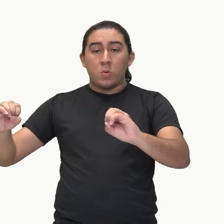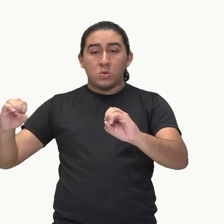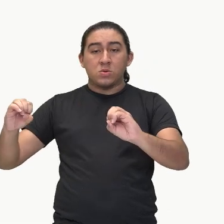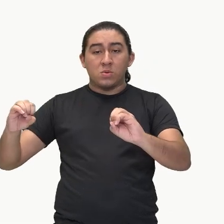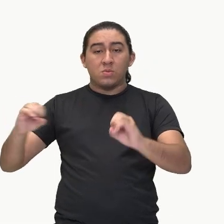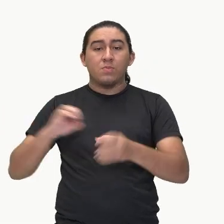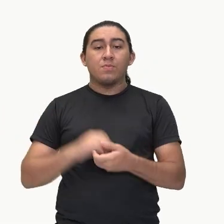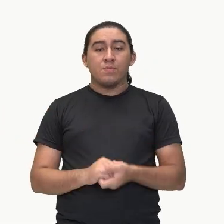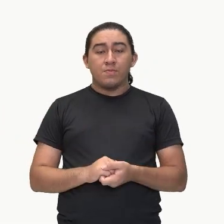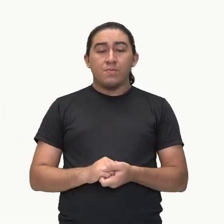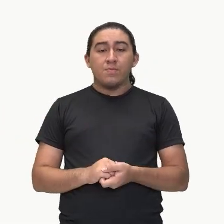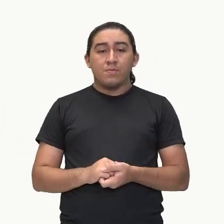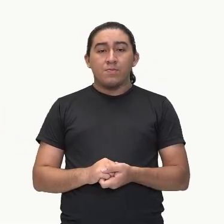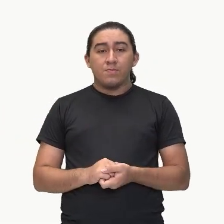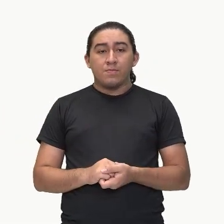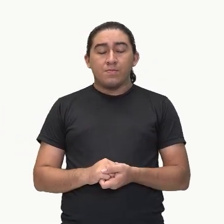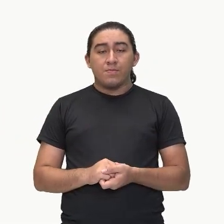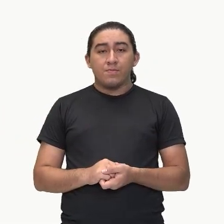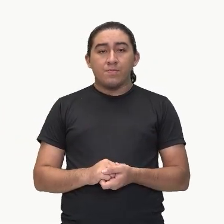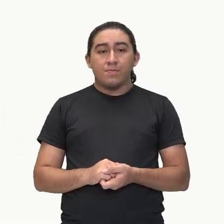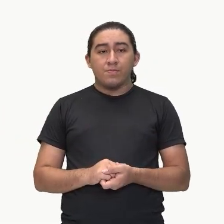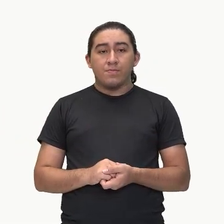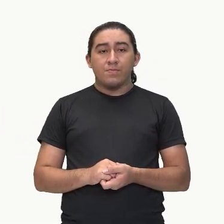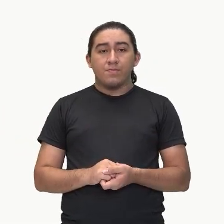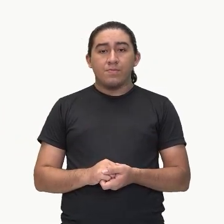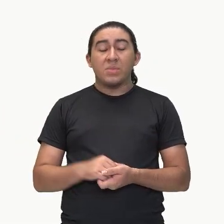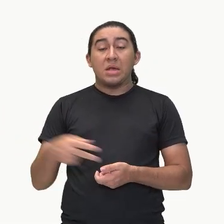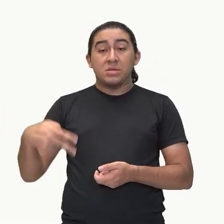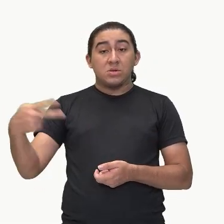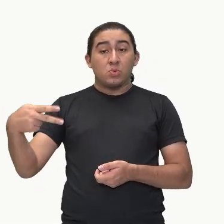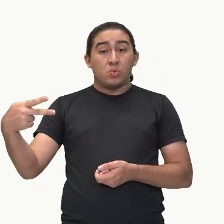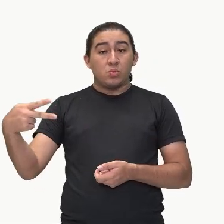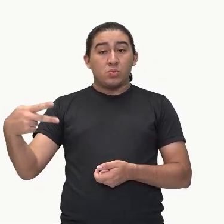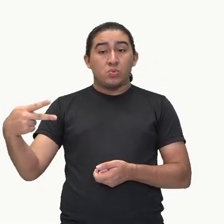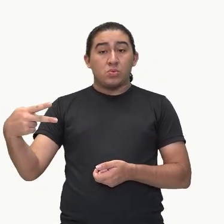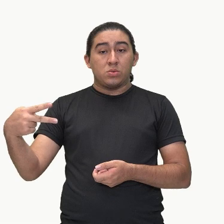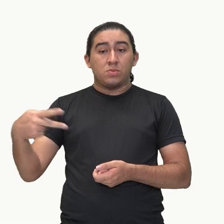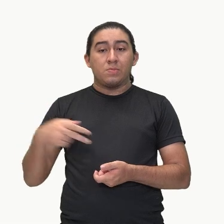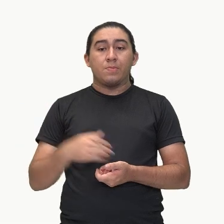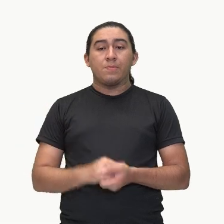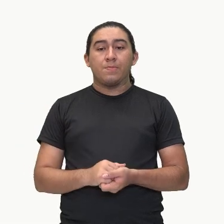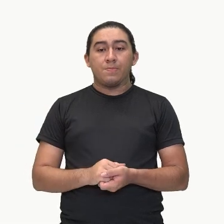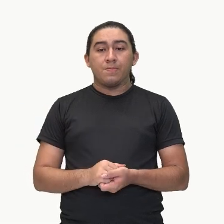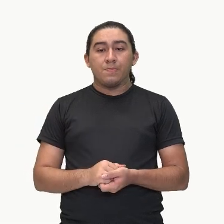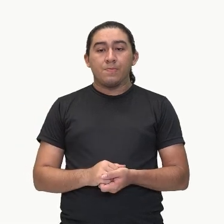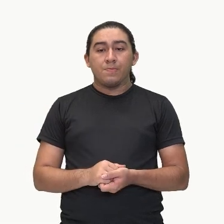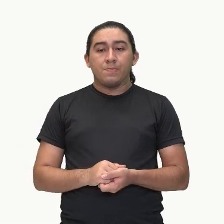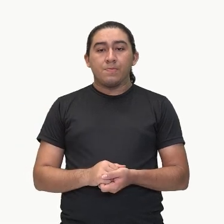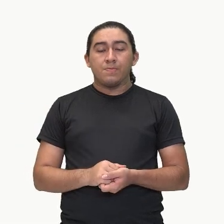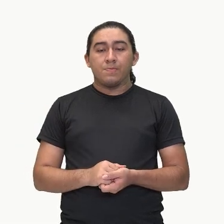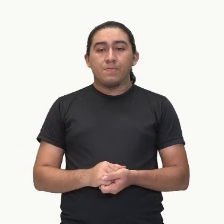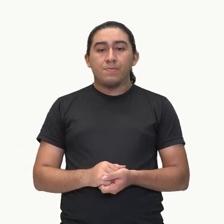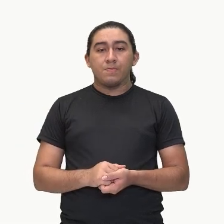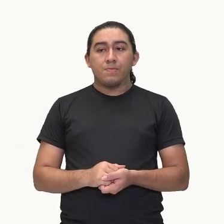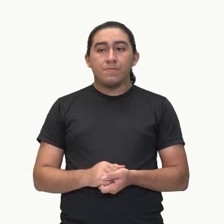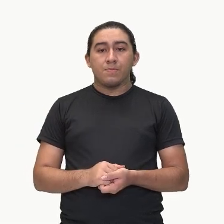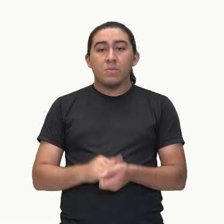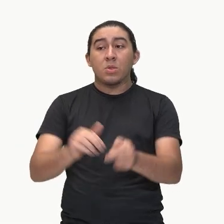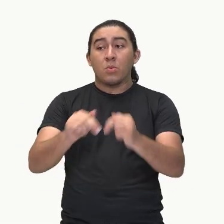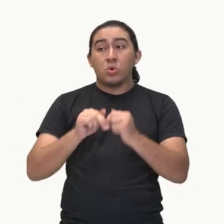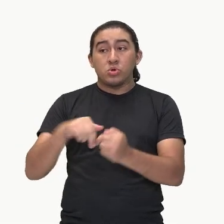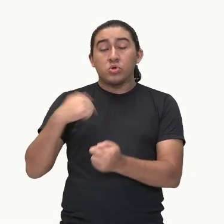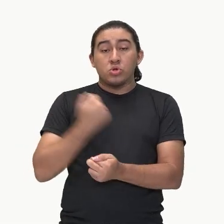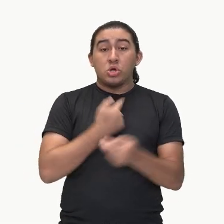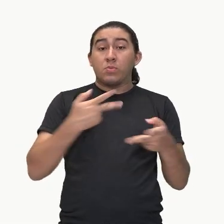inteiramente maravilhada pela tecnologia. Segunda oração. E aí, neste caso aqui, vamos observar